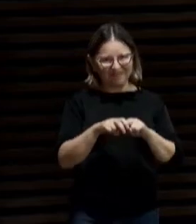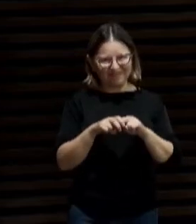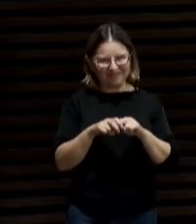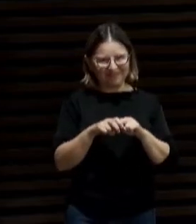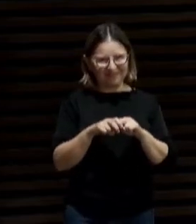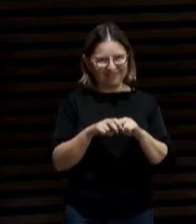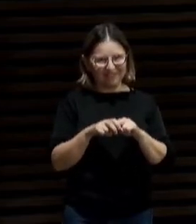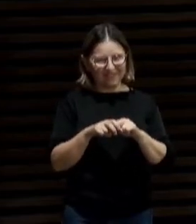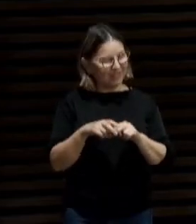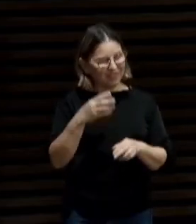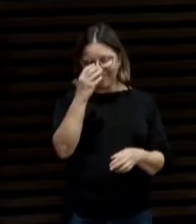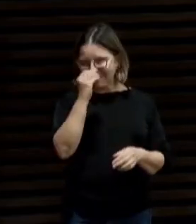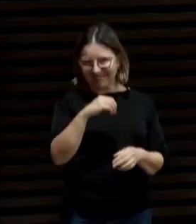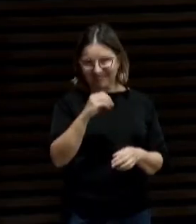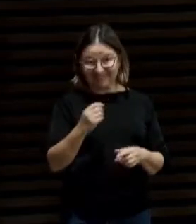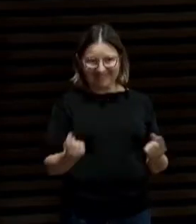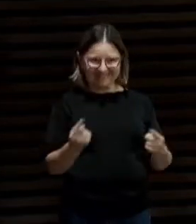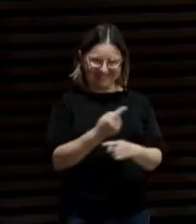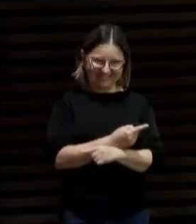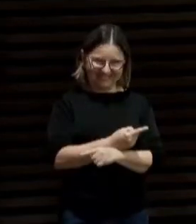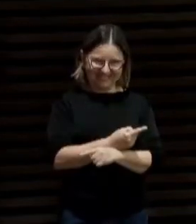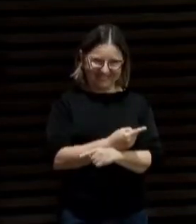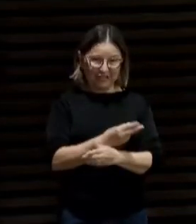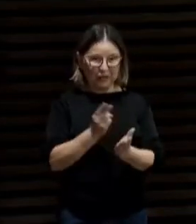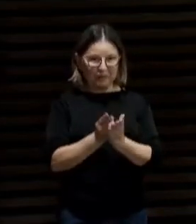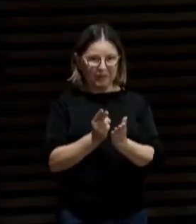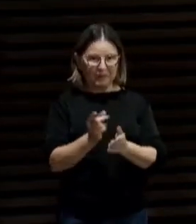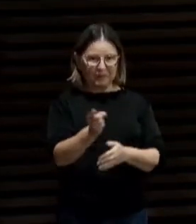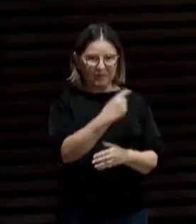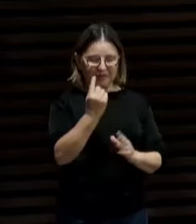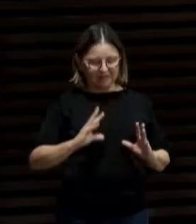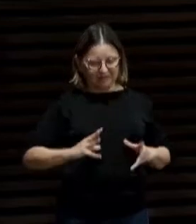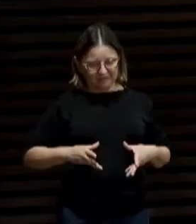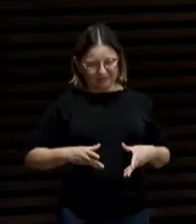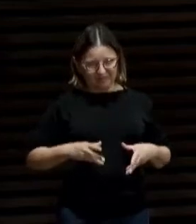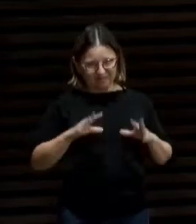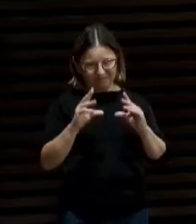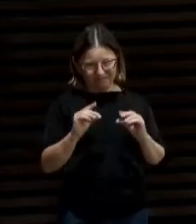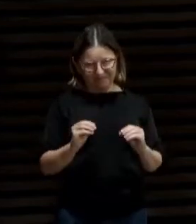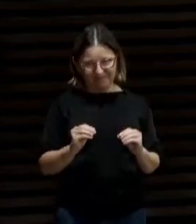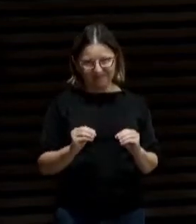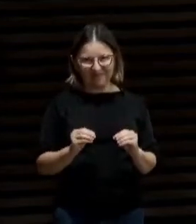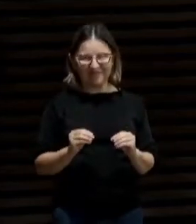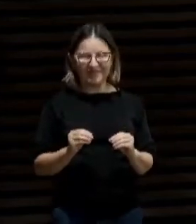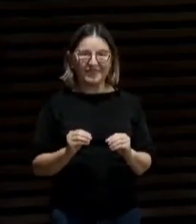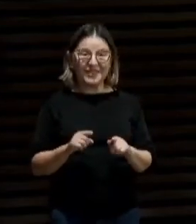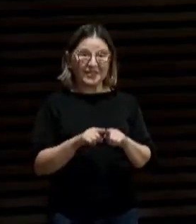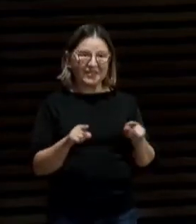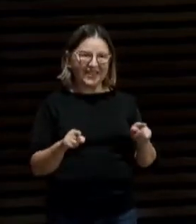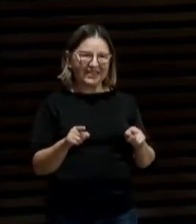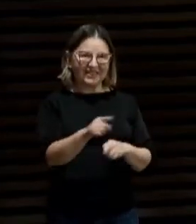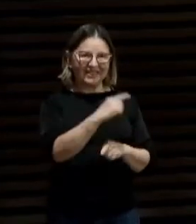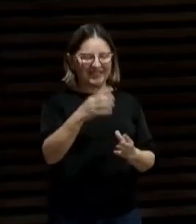não desanimamos. Pelo contrário, mesmo que o nosso homem exterior se corrompa, contudo, o nosso